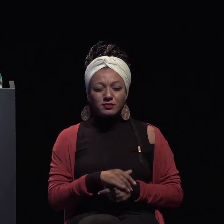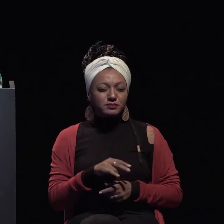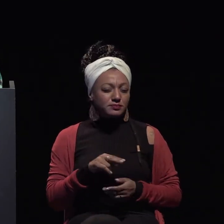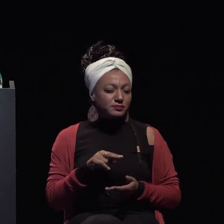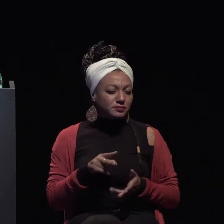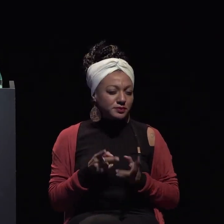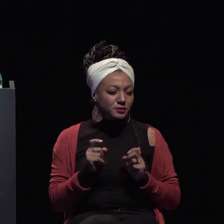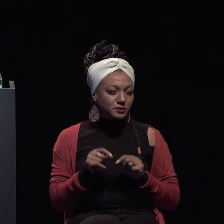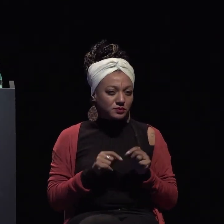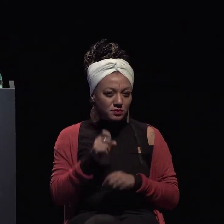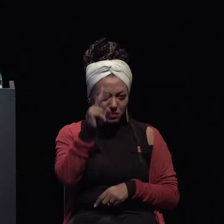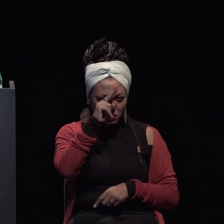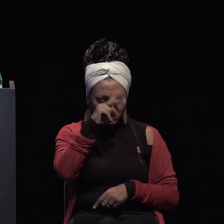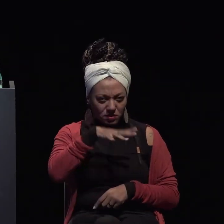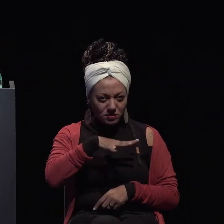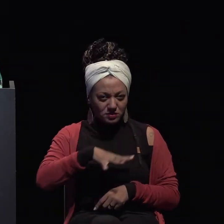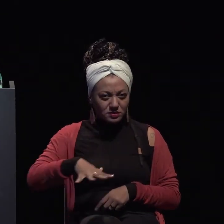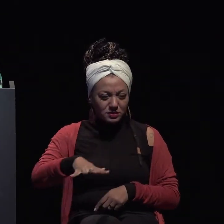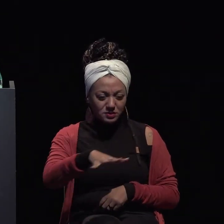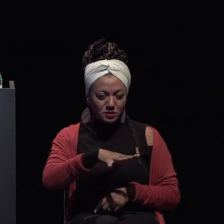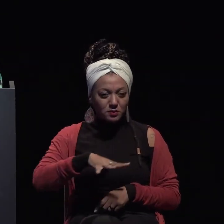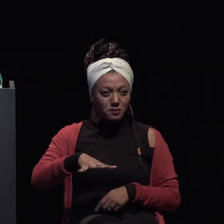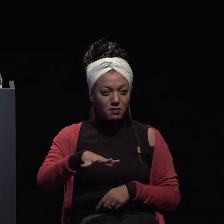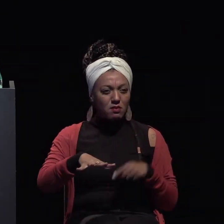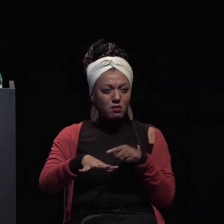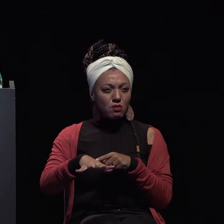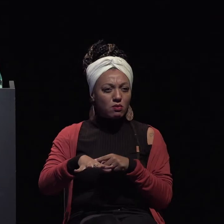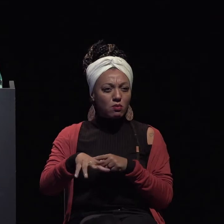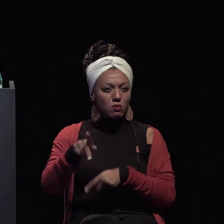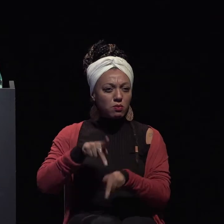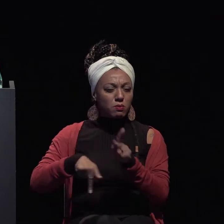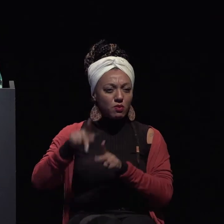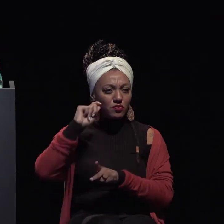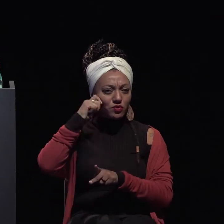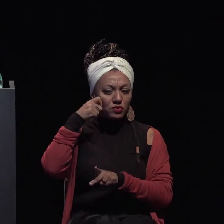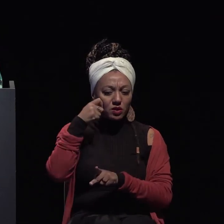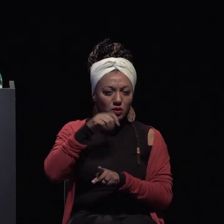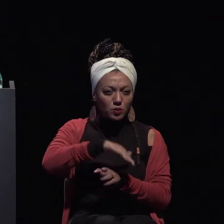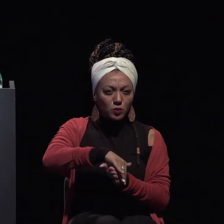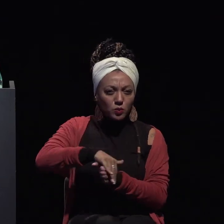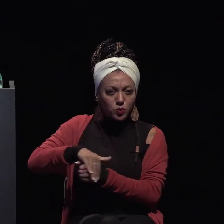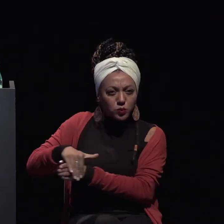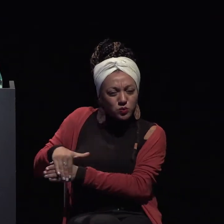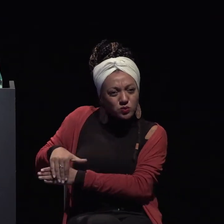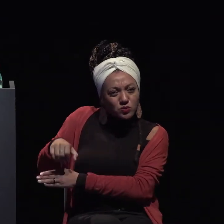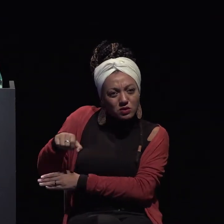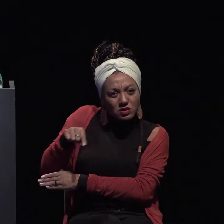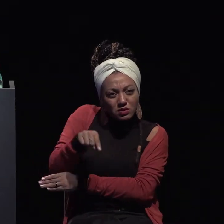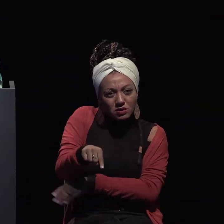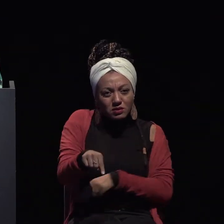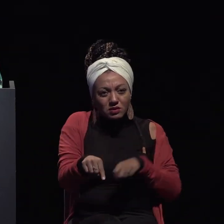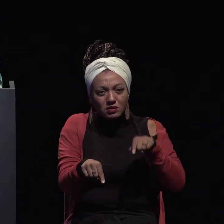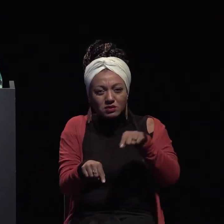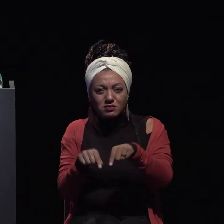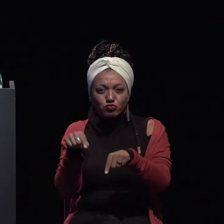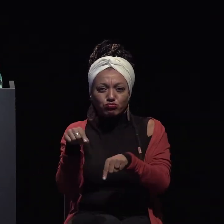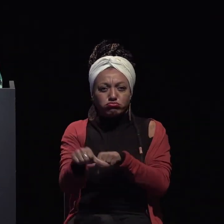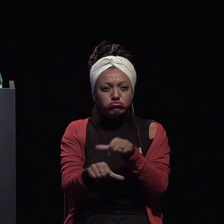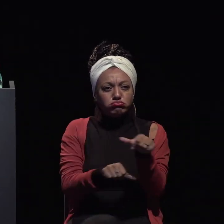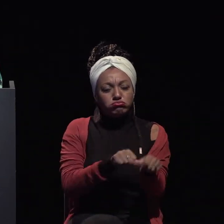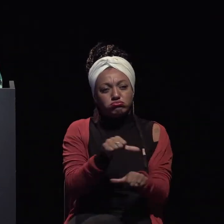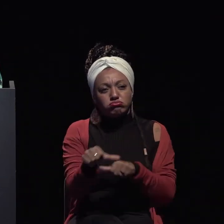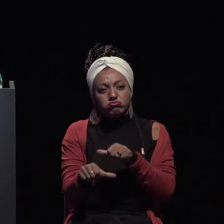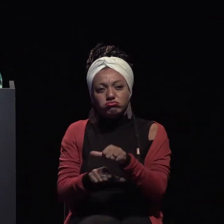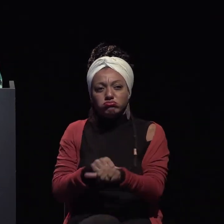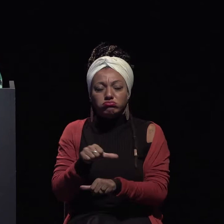substituindo e achatando, escondendo e escolhendo qual é a sua narrativa.